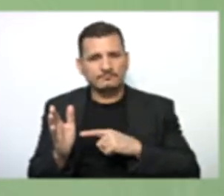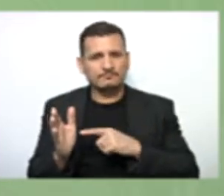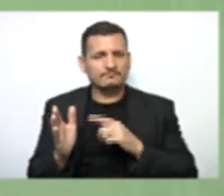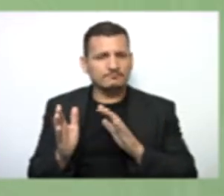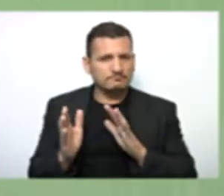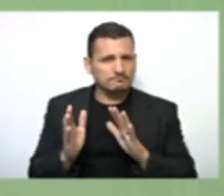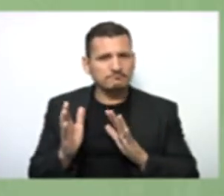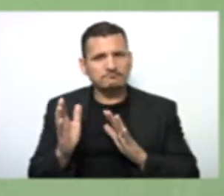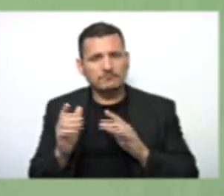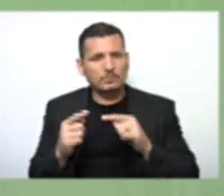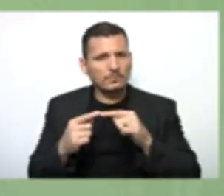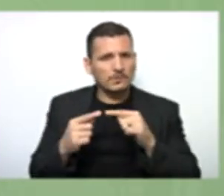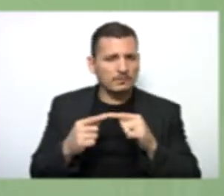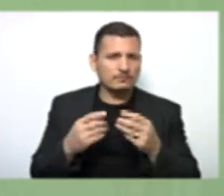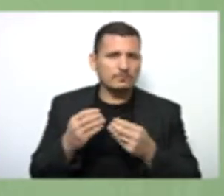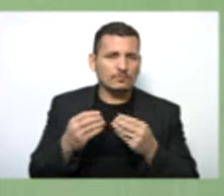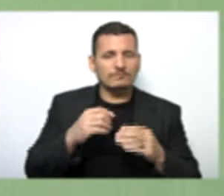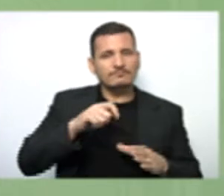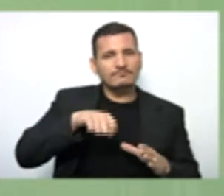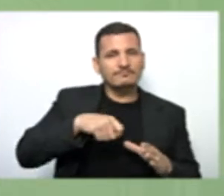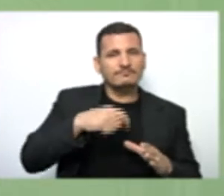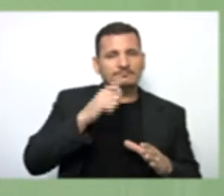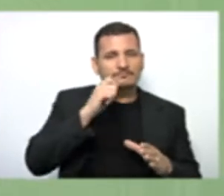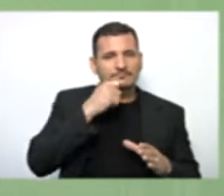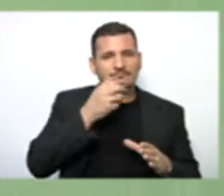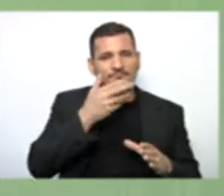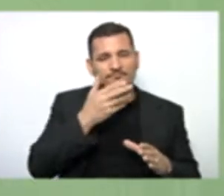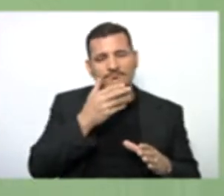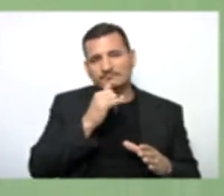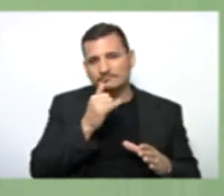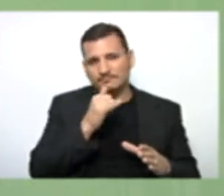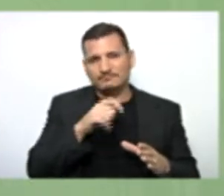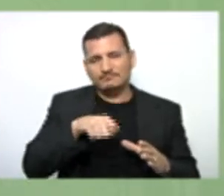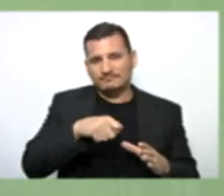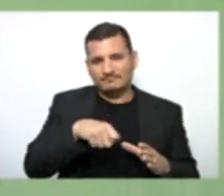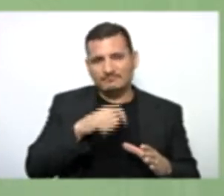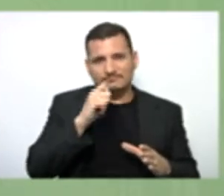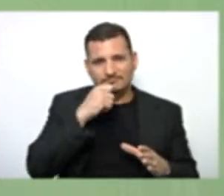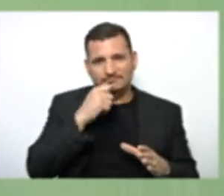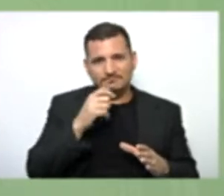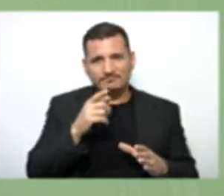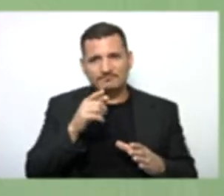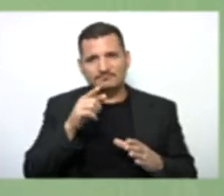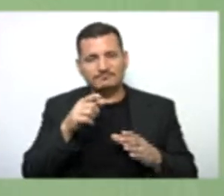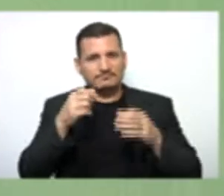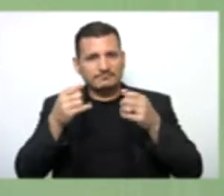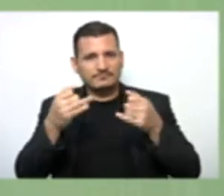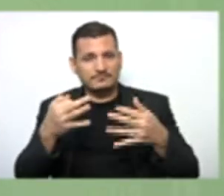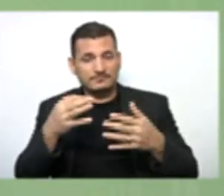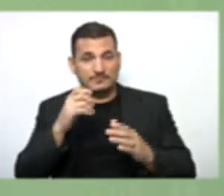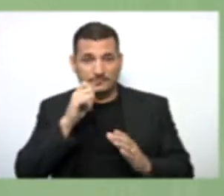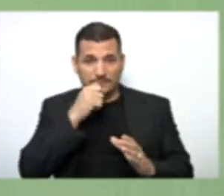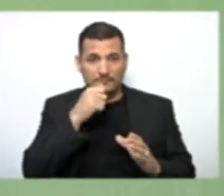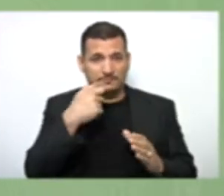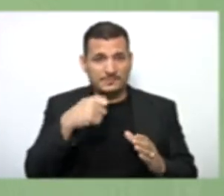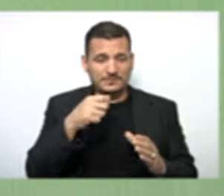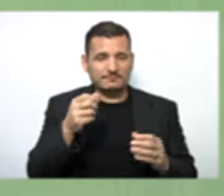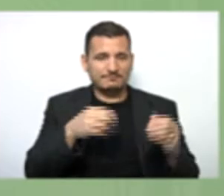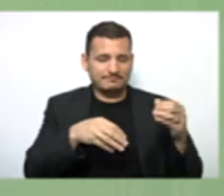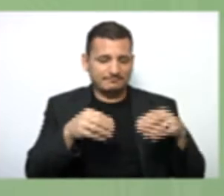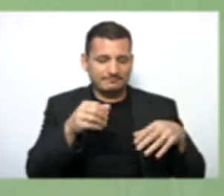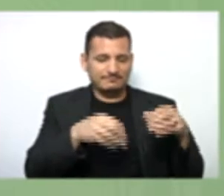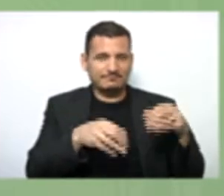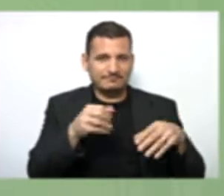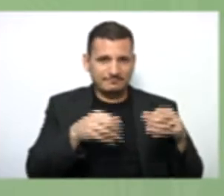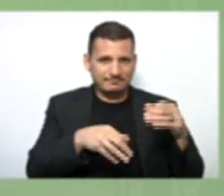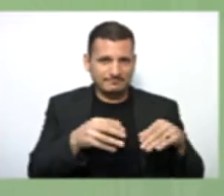comparado com o processo de fazer um pão, por exemplo, a forma de fazer um pão. A gente falou que para o pão é um conjunto de ingredientes, né, professora?